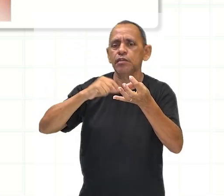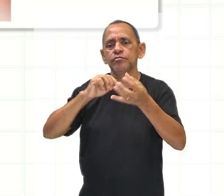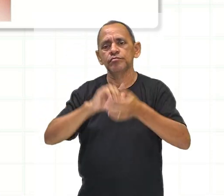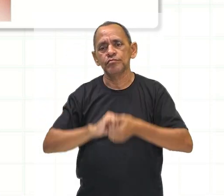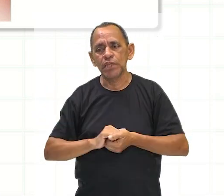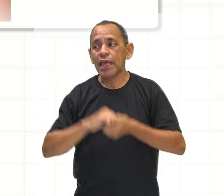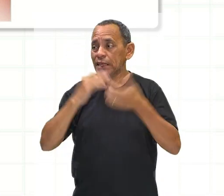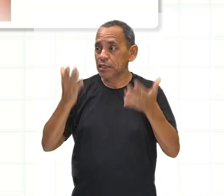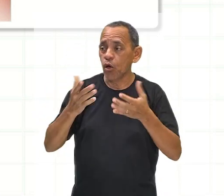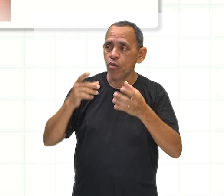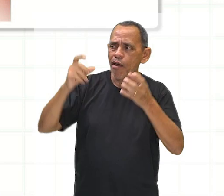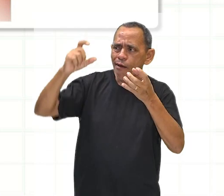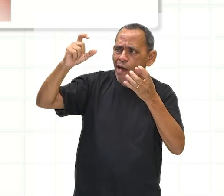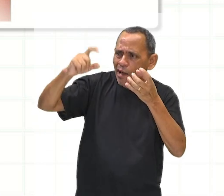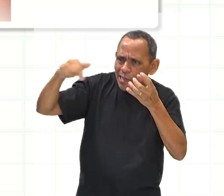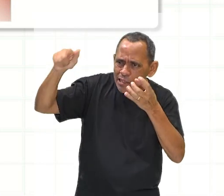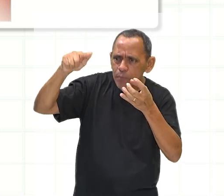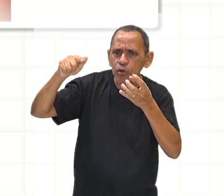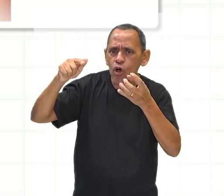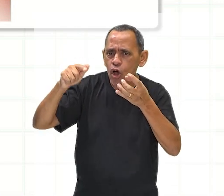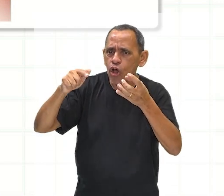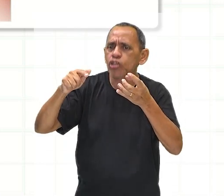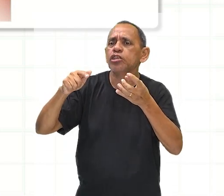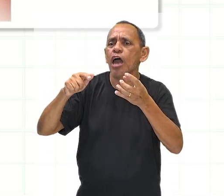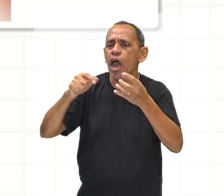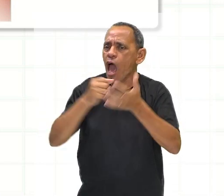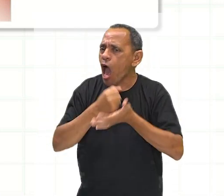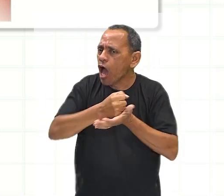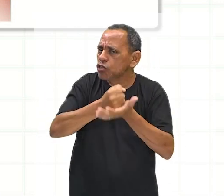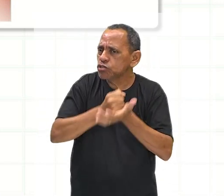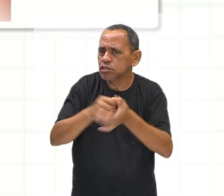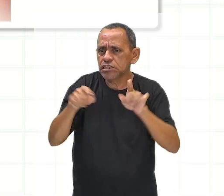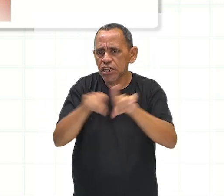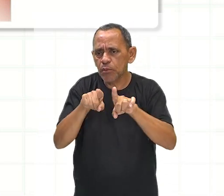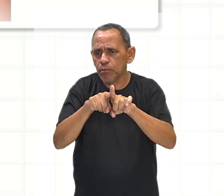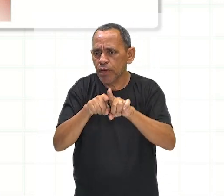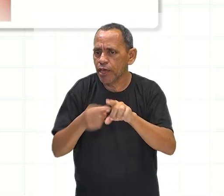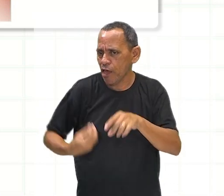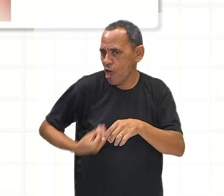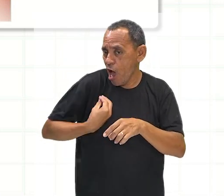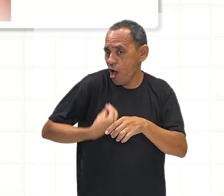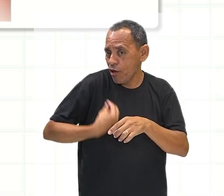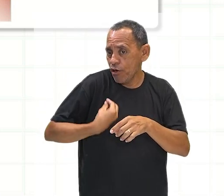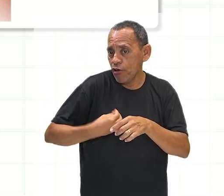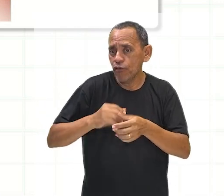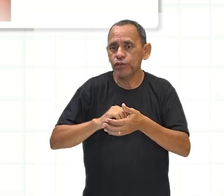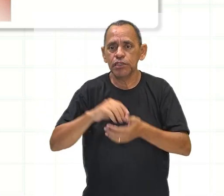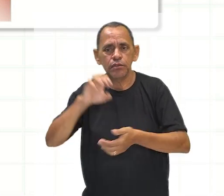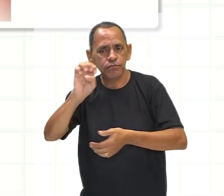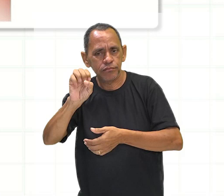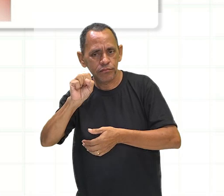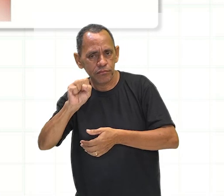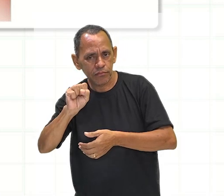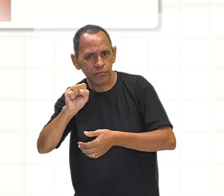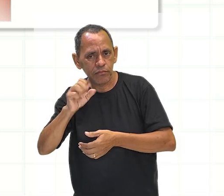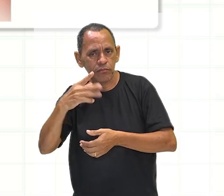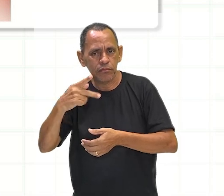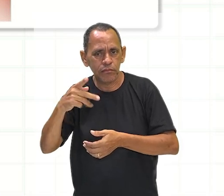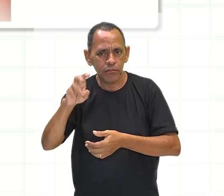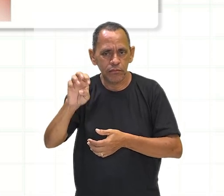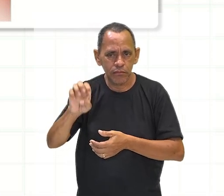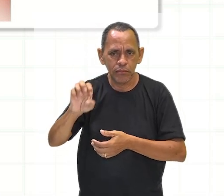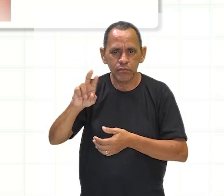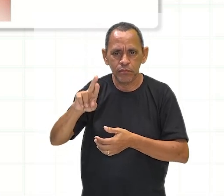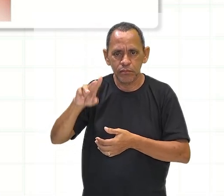para os espermatozoides, né? Vai servir ali de nutrientes também para que os espermatozoides, durante a sua longa viagem aí até